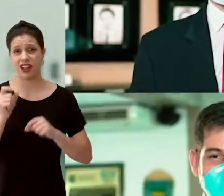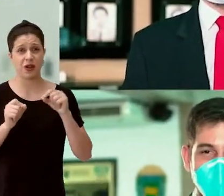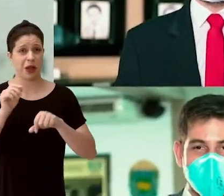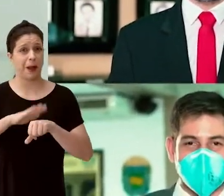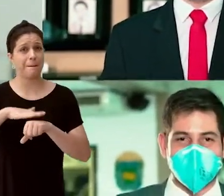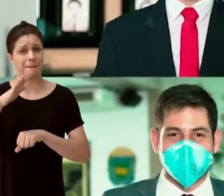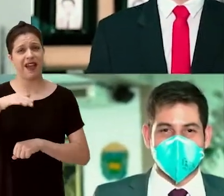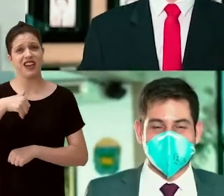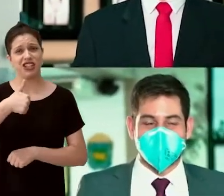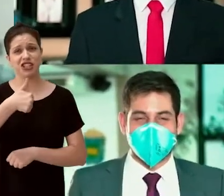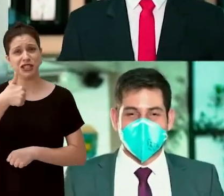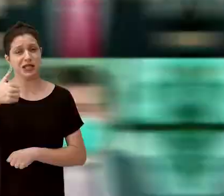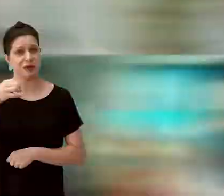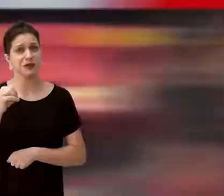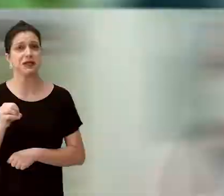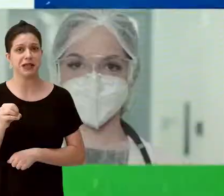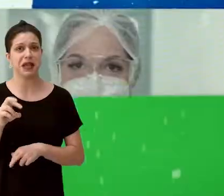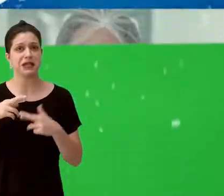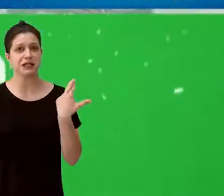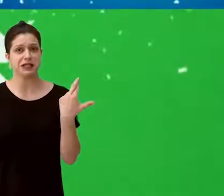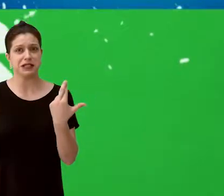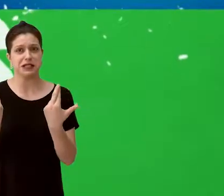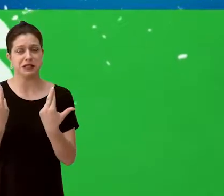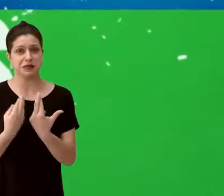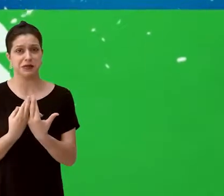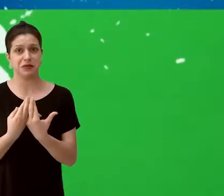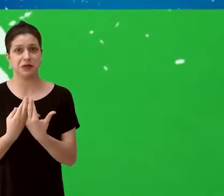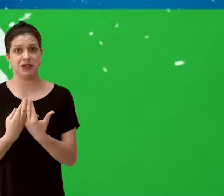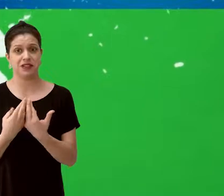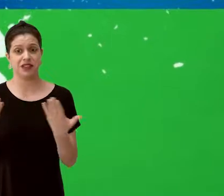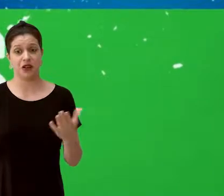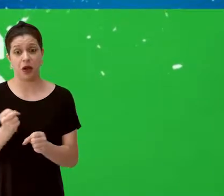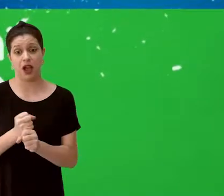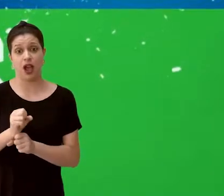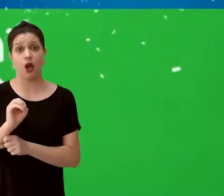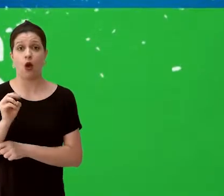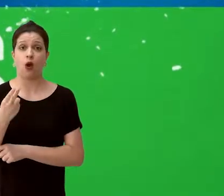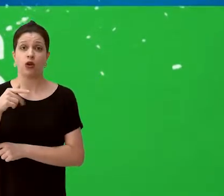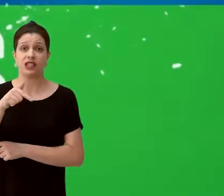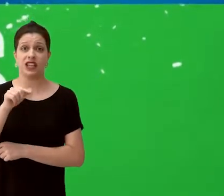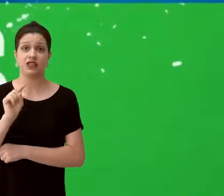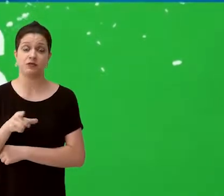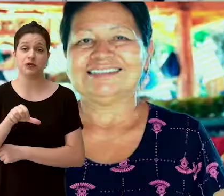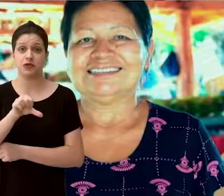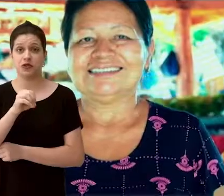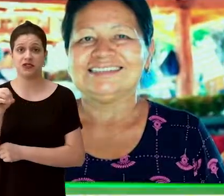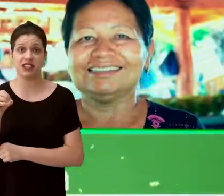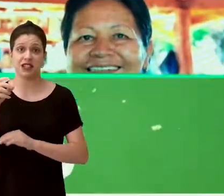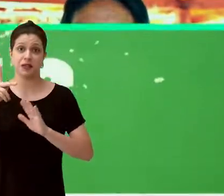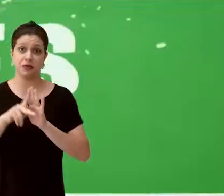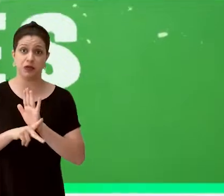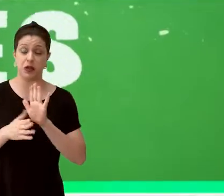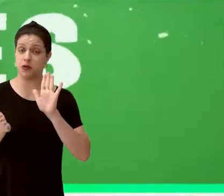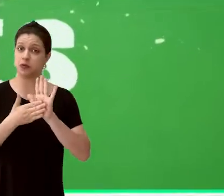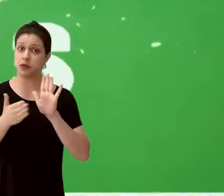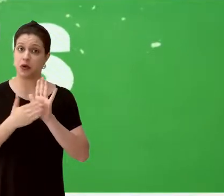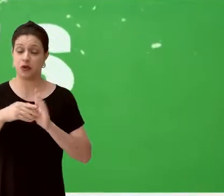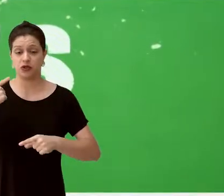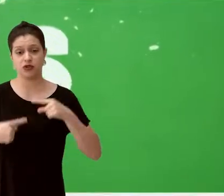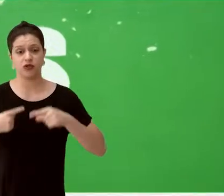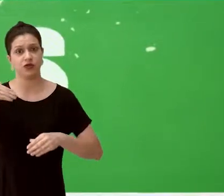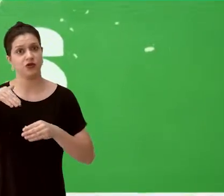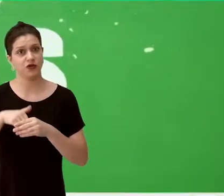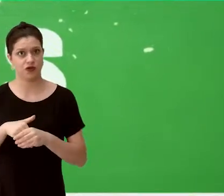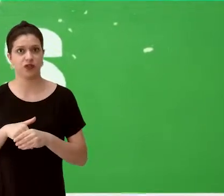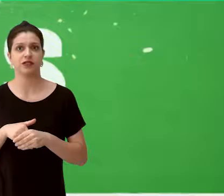Nós poderíamos falar das mais de 110 sessões transmitidas ao vivo este ano ou dos 7.900 projetos e